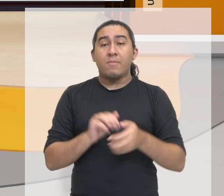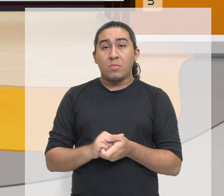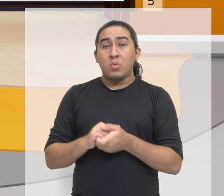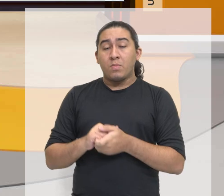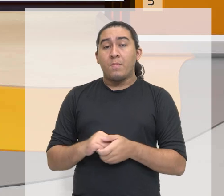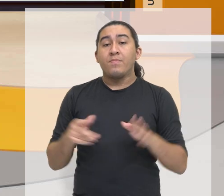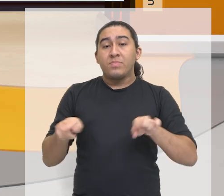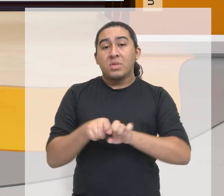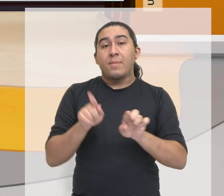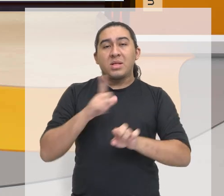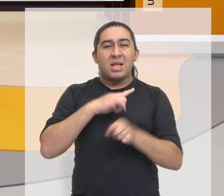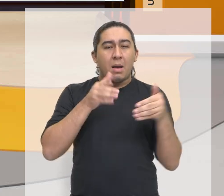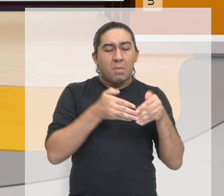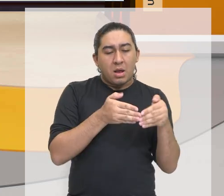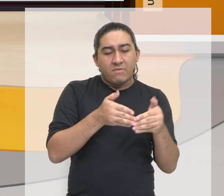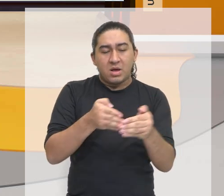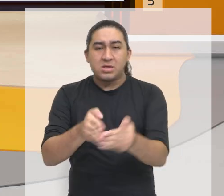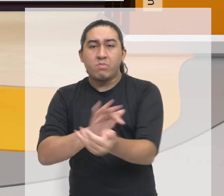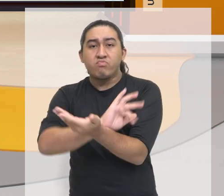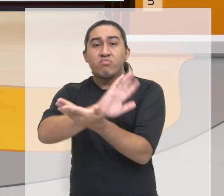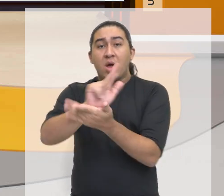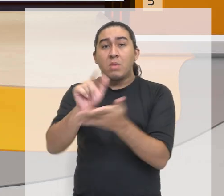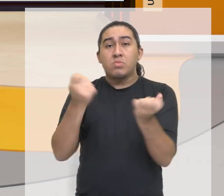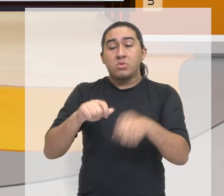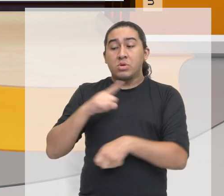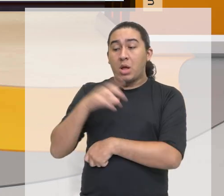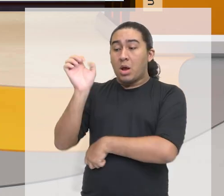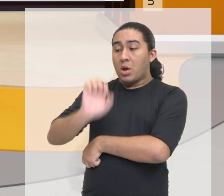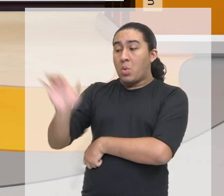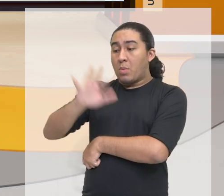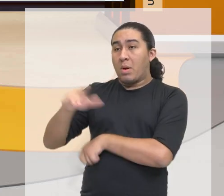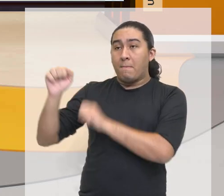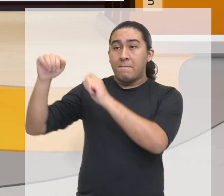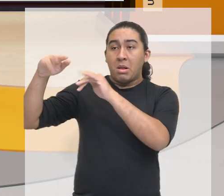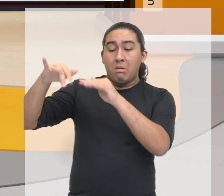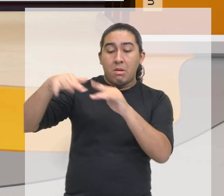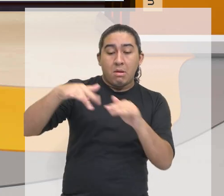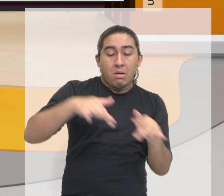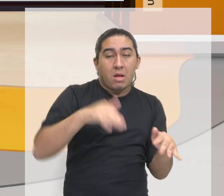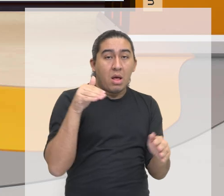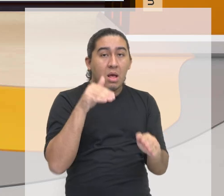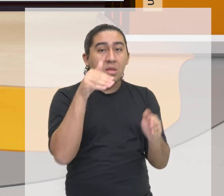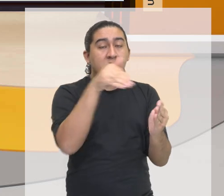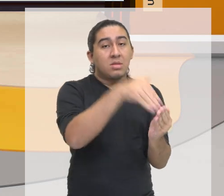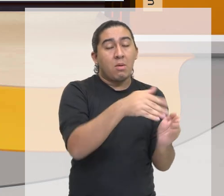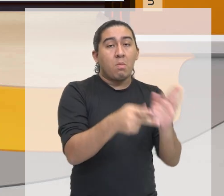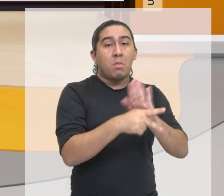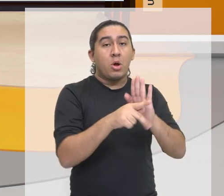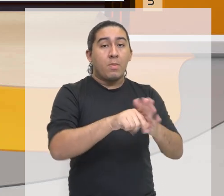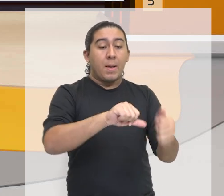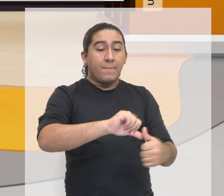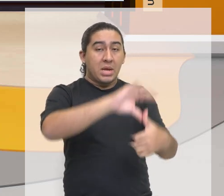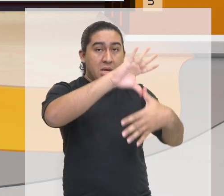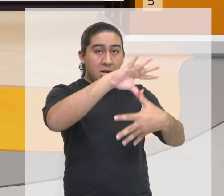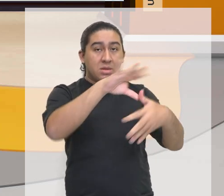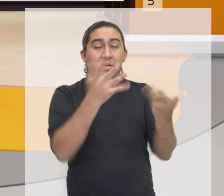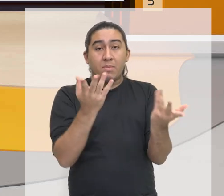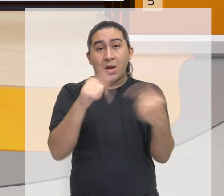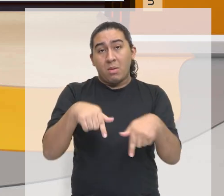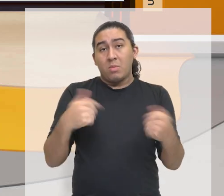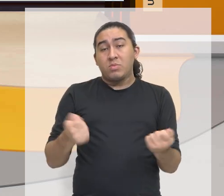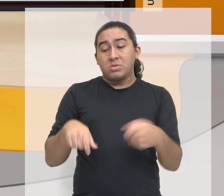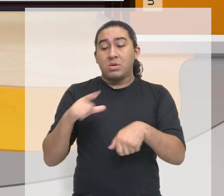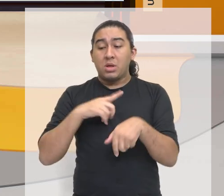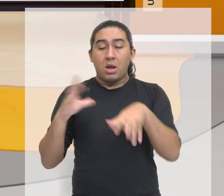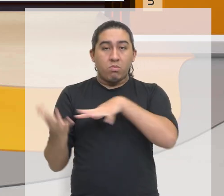na época das grandes navegações, em que os europeus chegaram até o território americano. E isso era uma forma